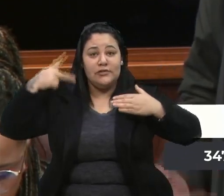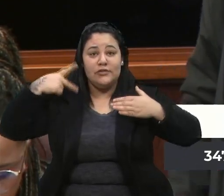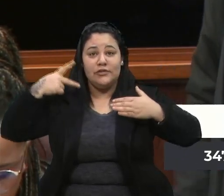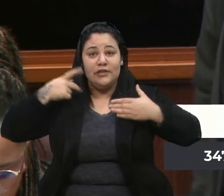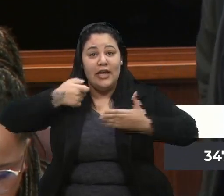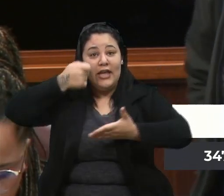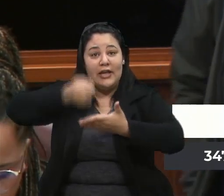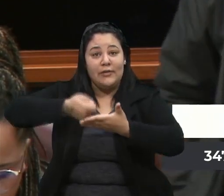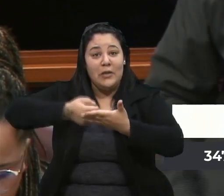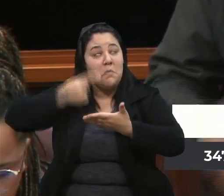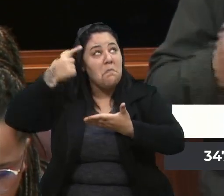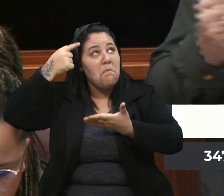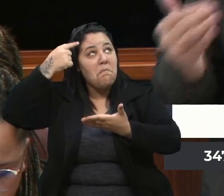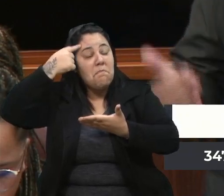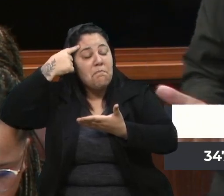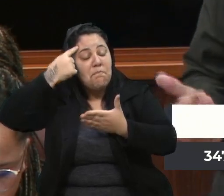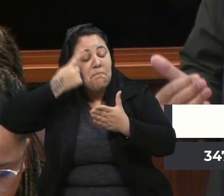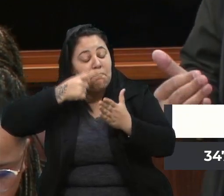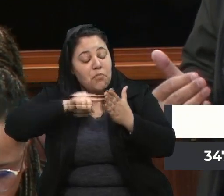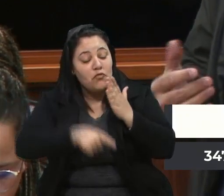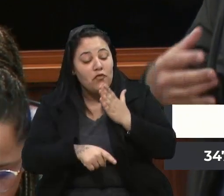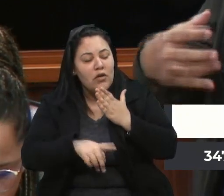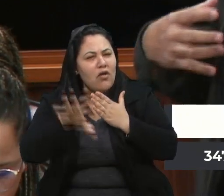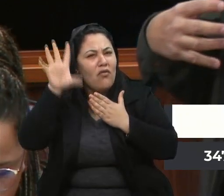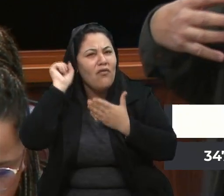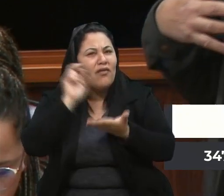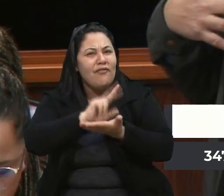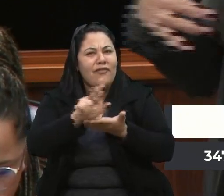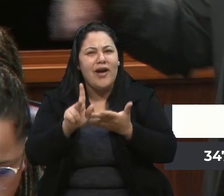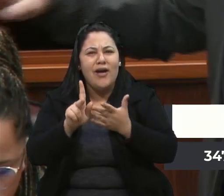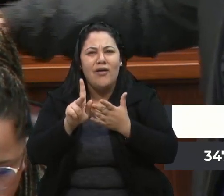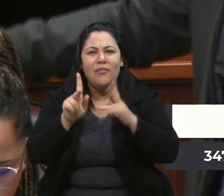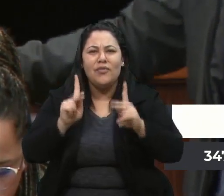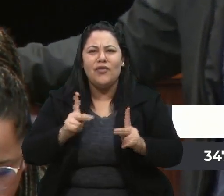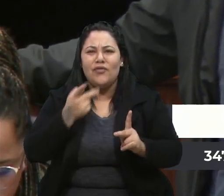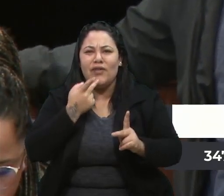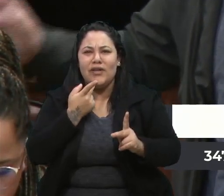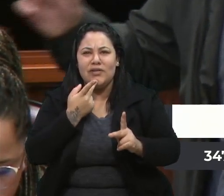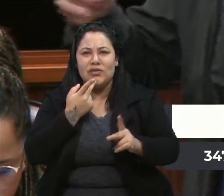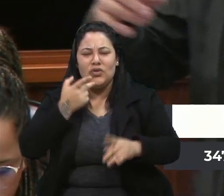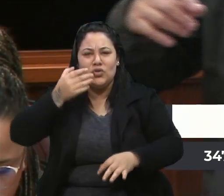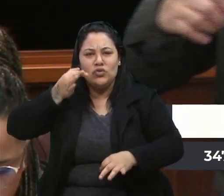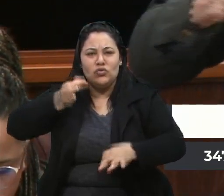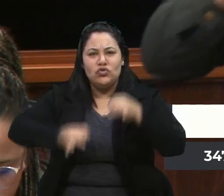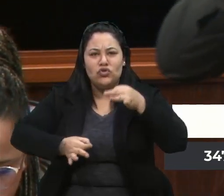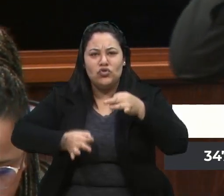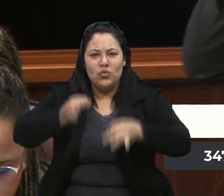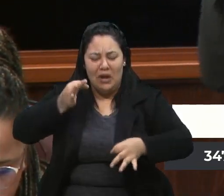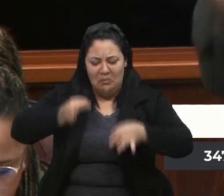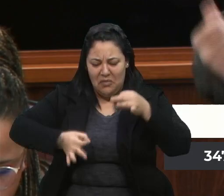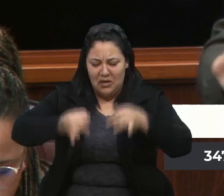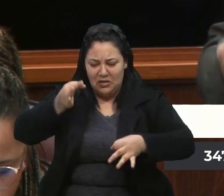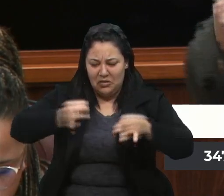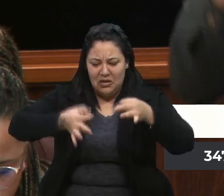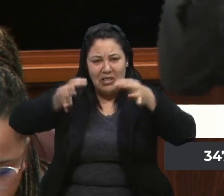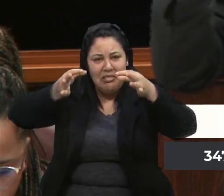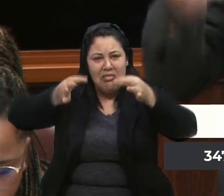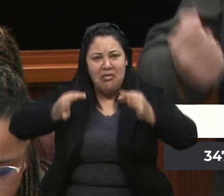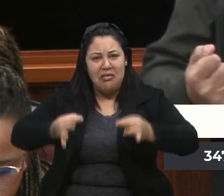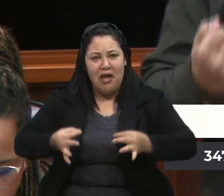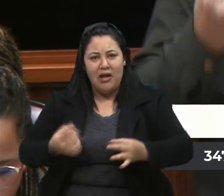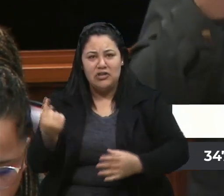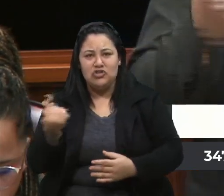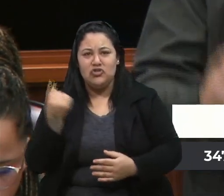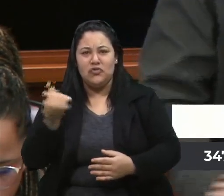minhas ações. E eu ouvi várias pessoas aqui falando e baseando o seu julgamento em questões individuais, do